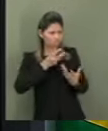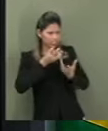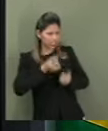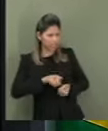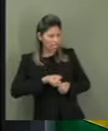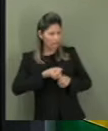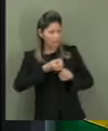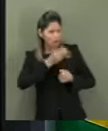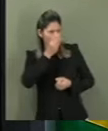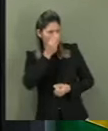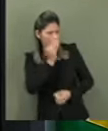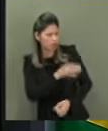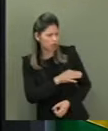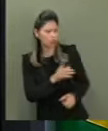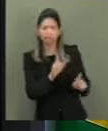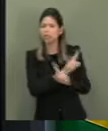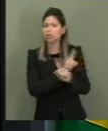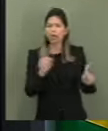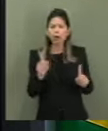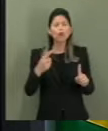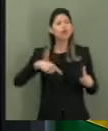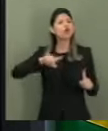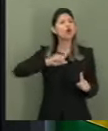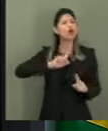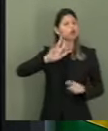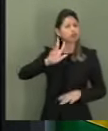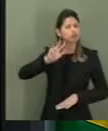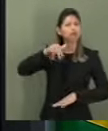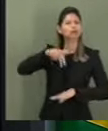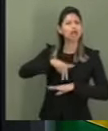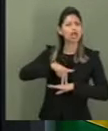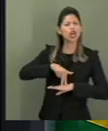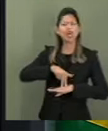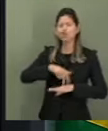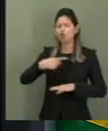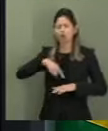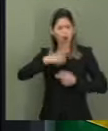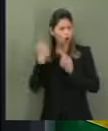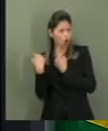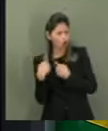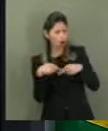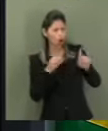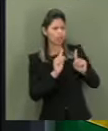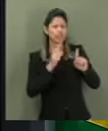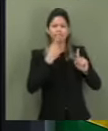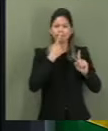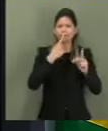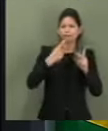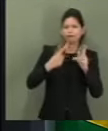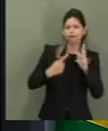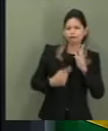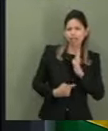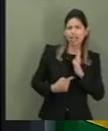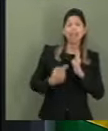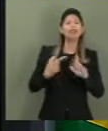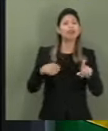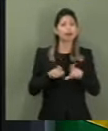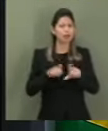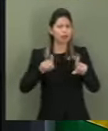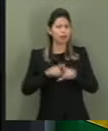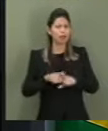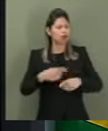racismo, que fazemos a boa luta contra todos os tipos de discriminação e preconceito, fobias